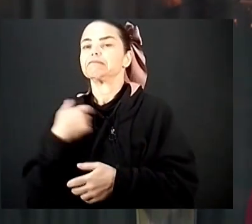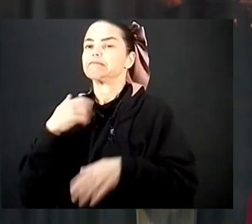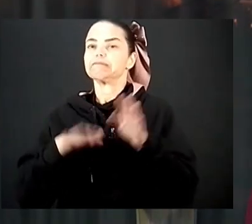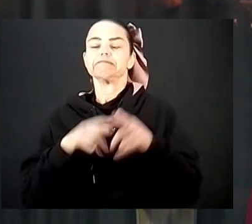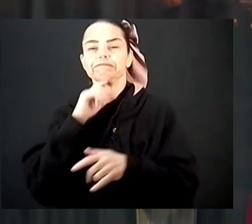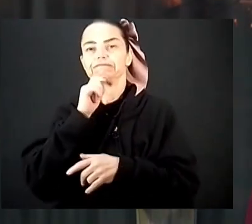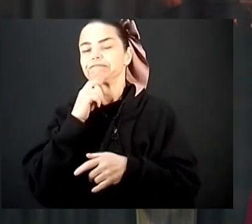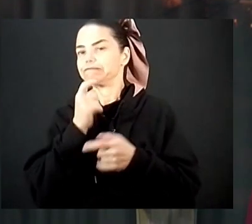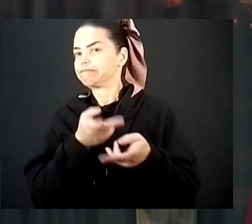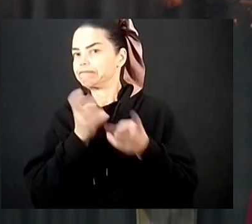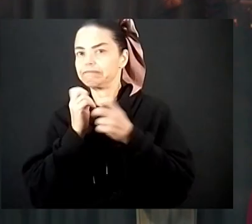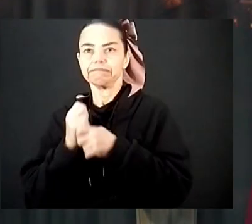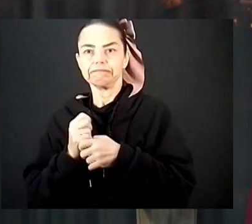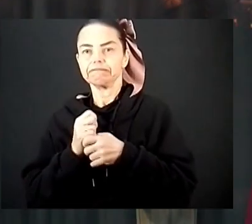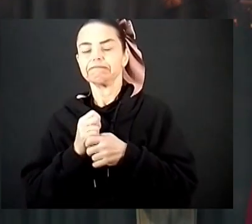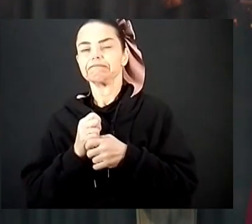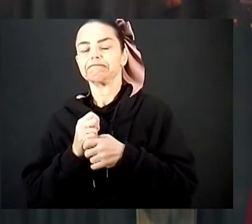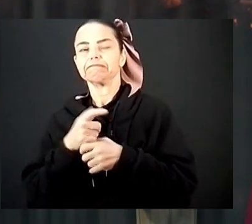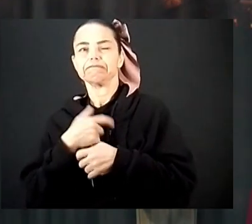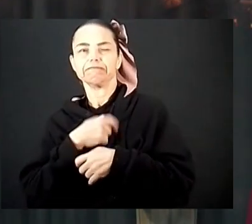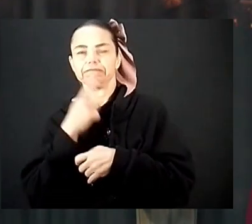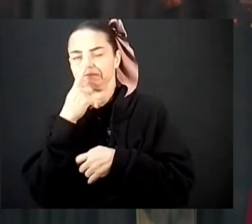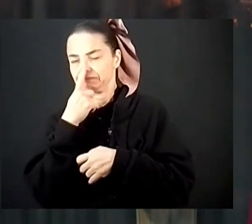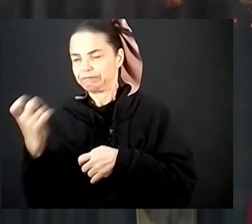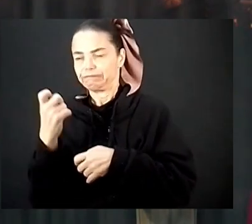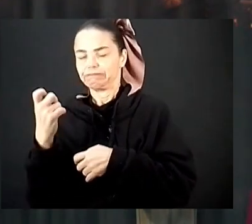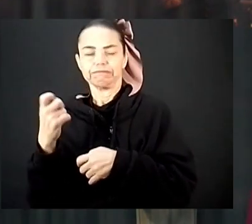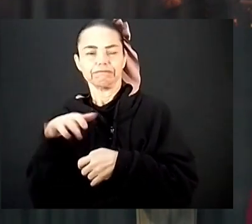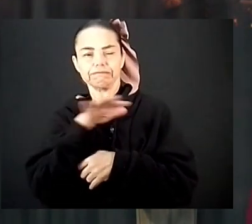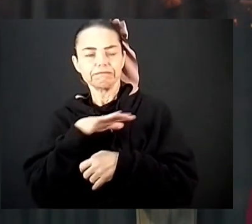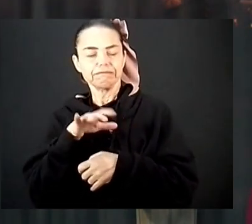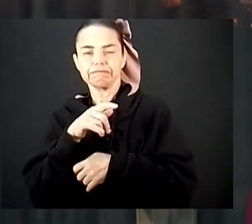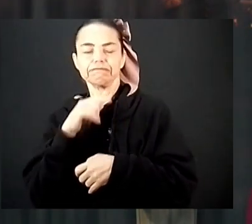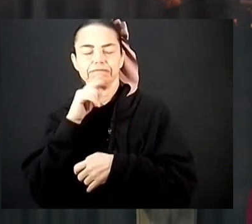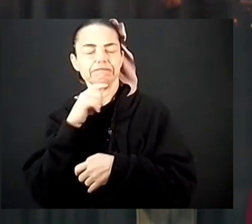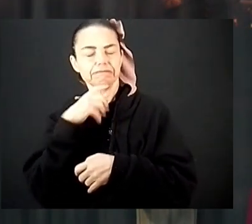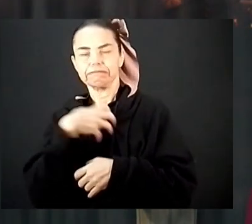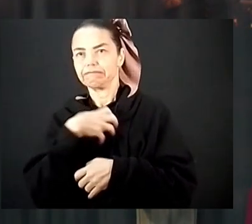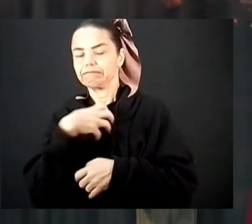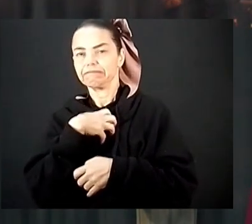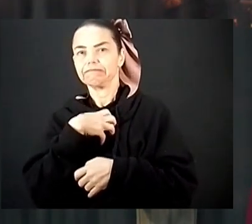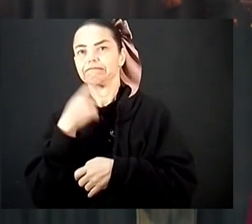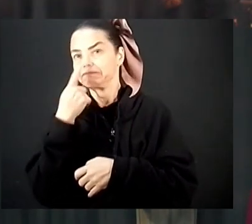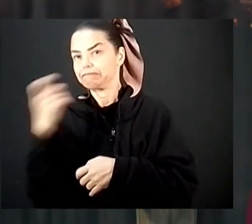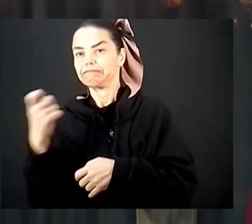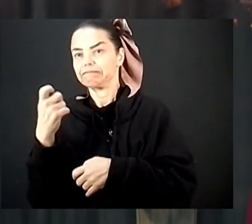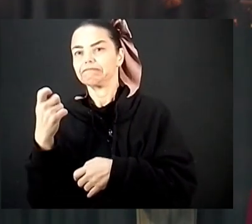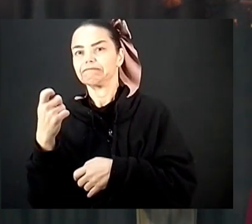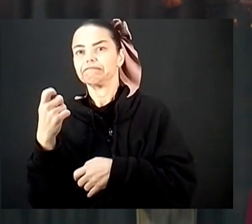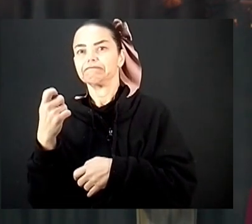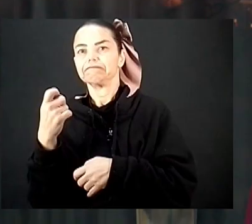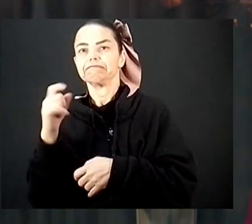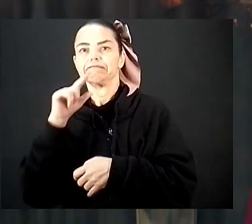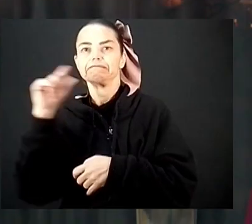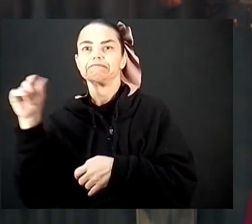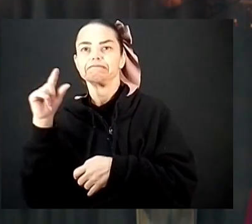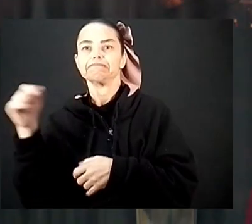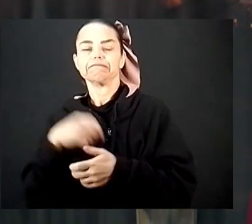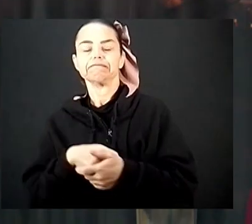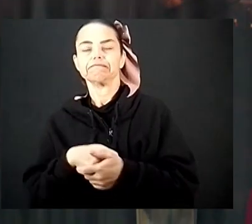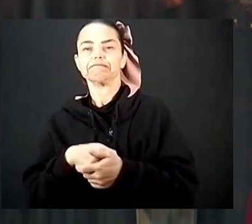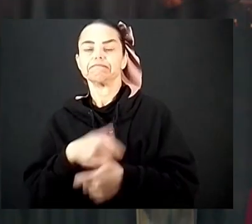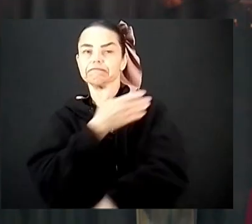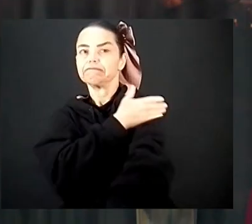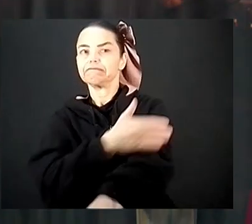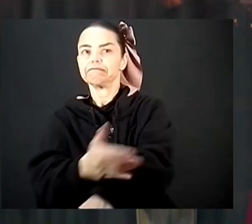perceber. Eu falo que é o cheiro desagradável, quando a gente está no ambiente, a gente não sente, né? A gente só sente quando a gente sai. E a gente se acostuma com os